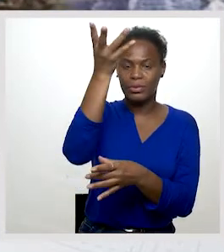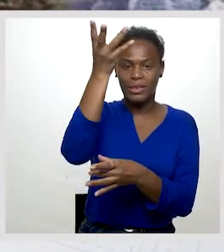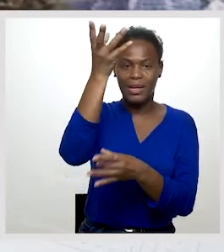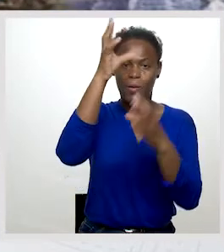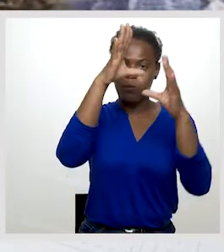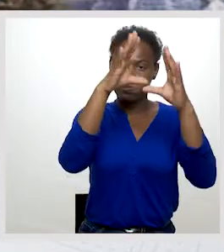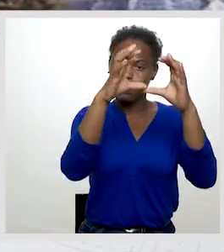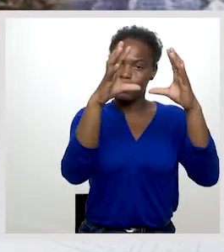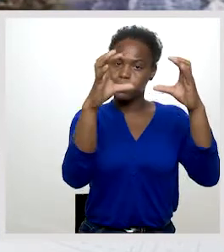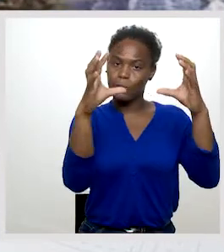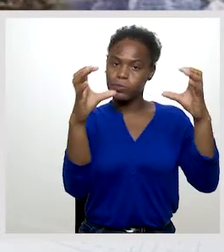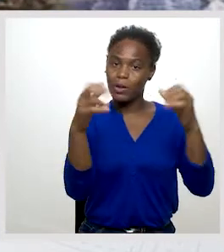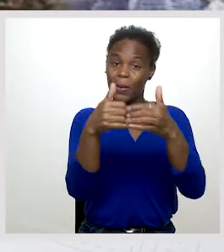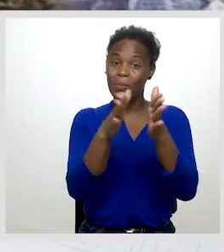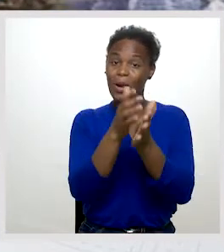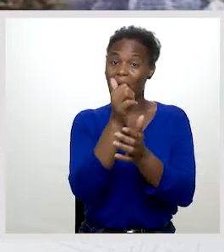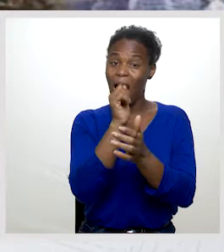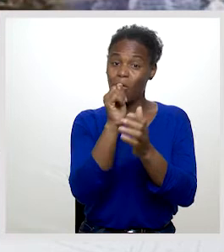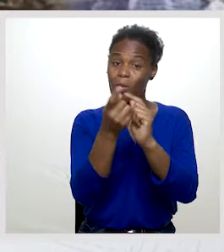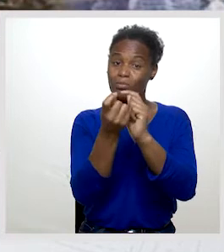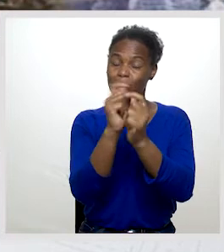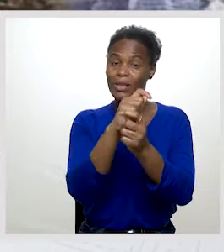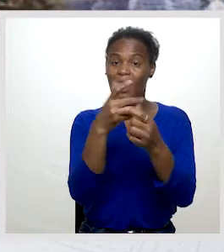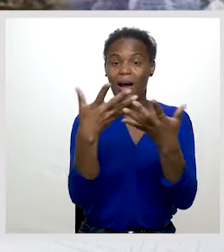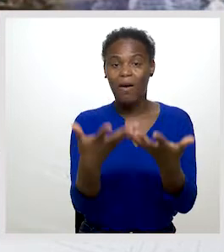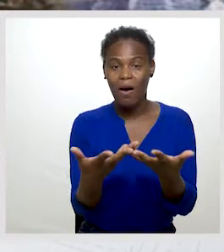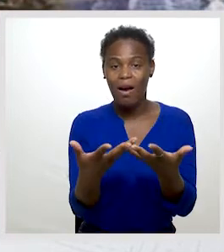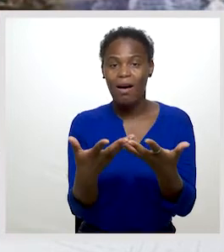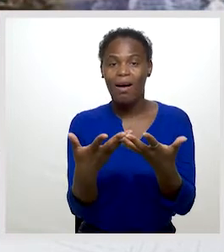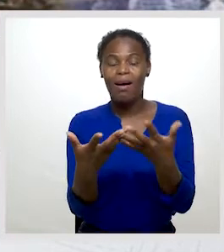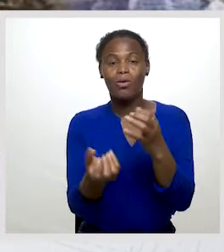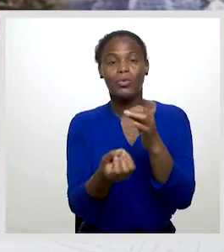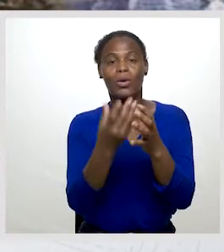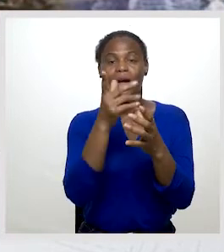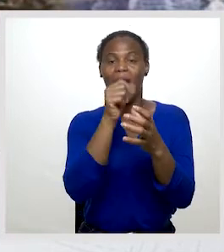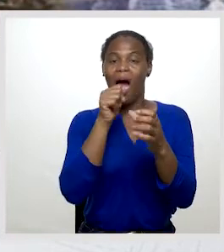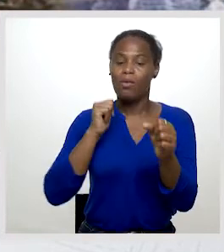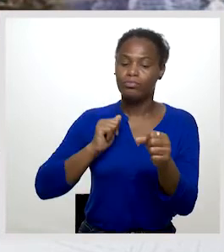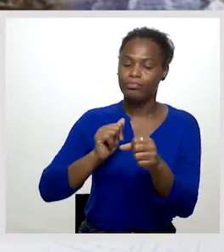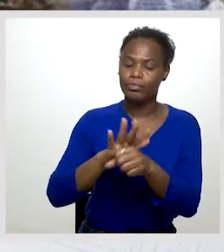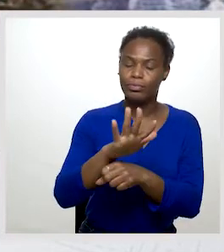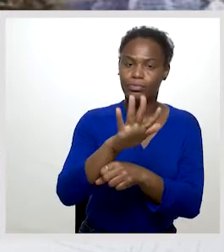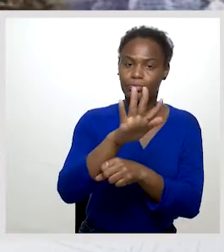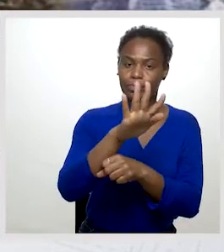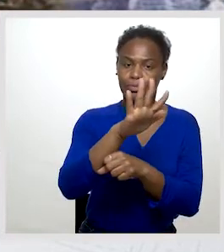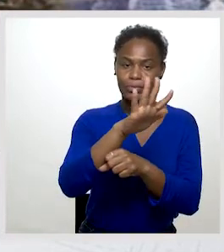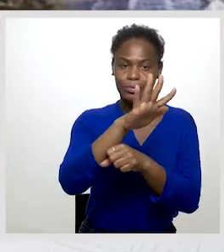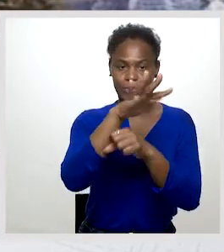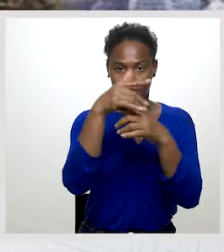Formou-se, então, toda a água existente atualmente, originando um oceano